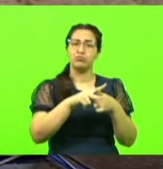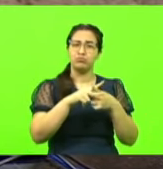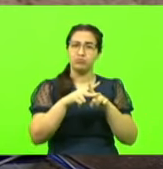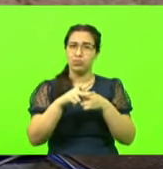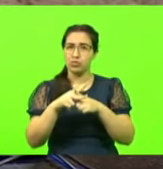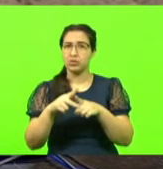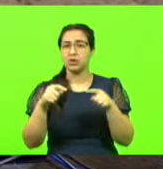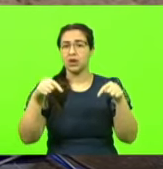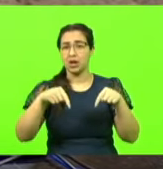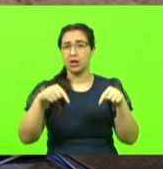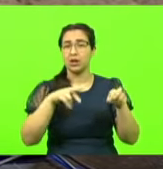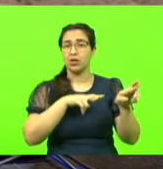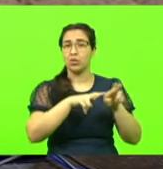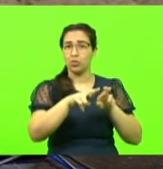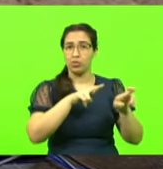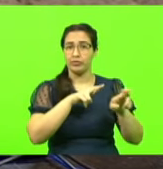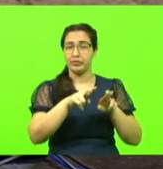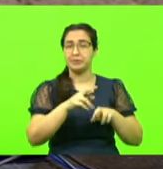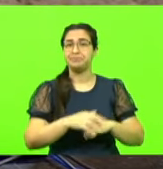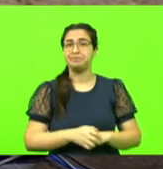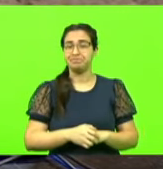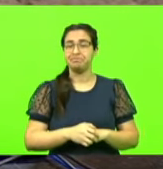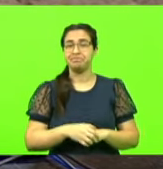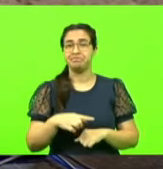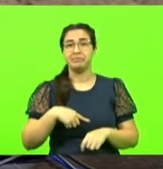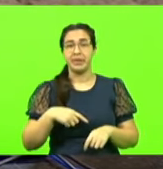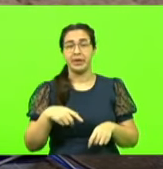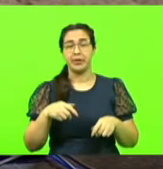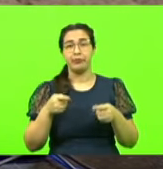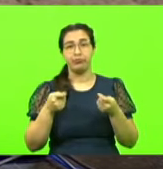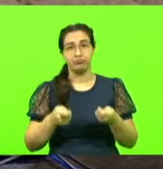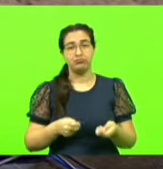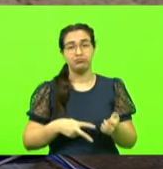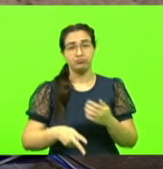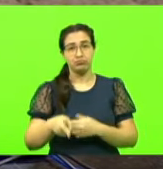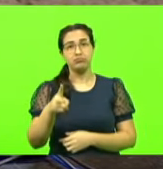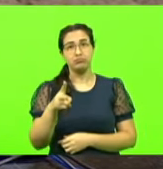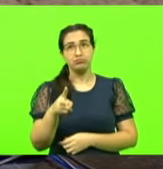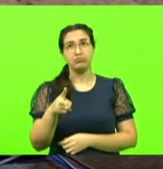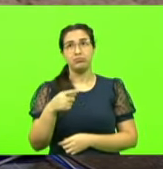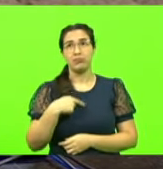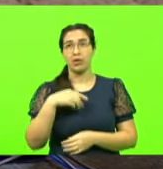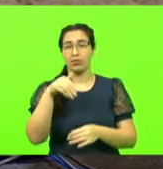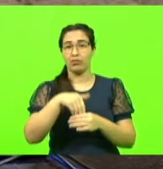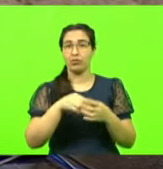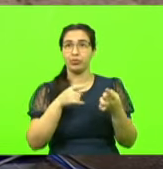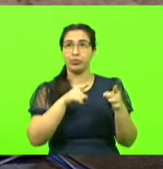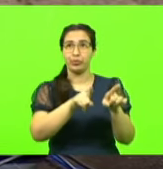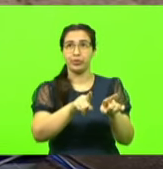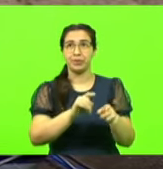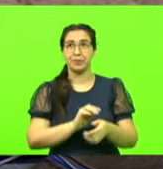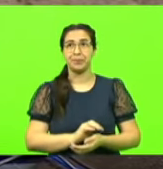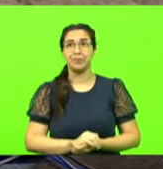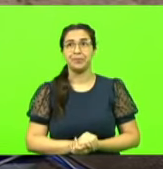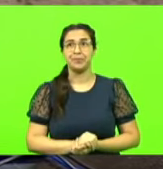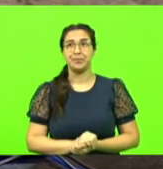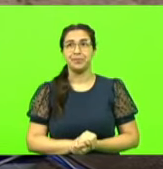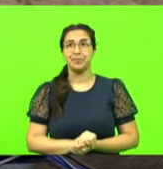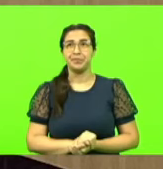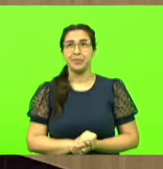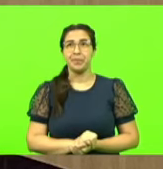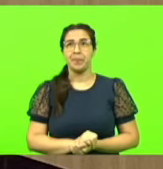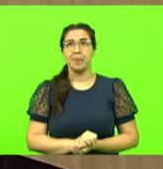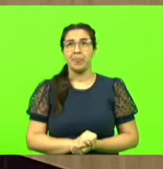meu posicionamento com relação a este projeto e, por isso, meu voto contrário, já deixar adiantado. Com a palavra, o deputado